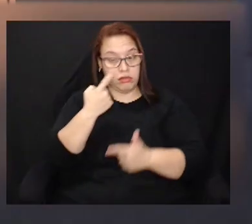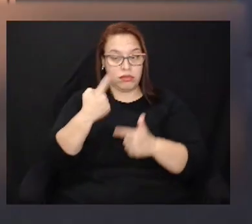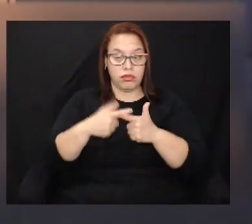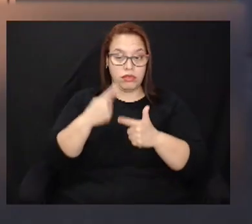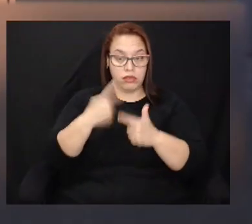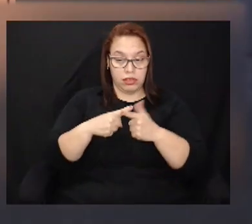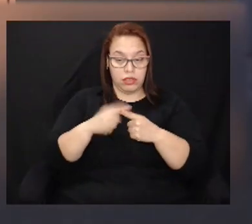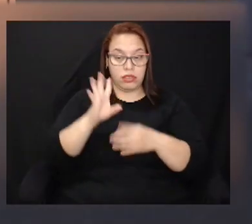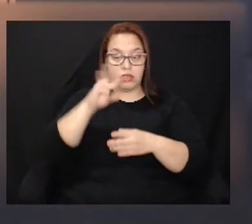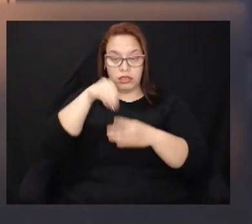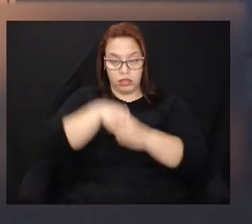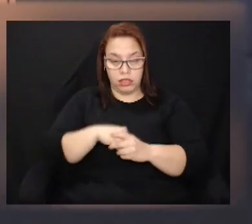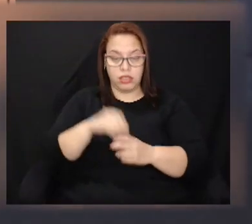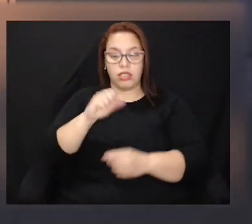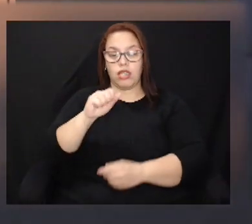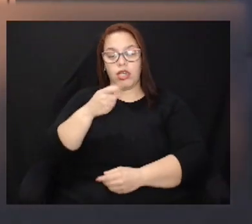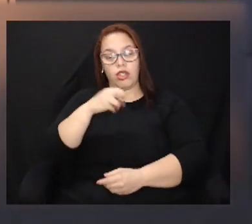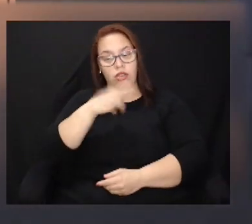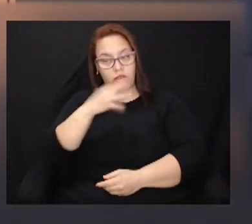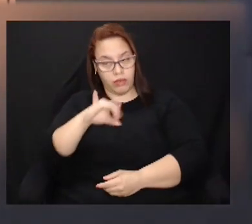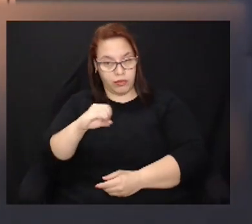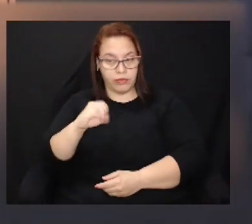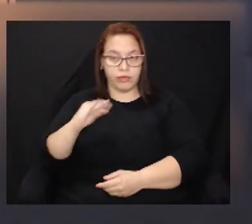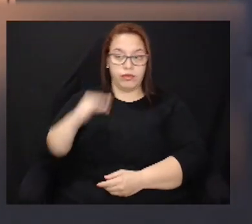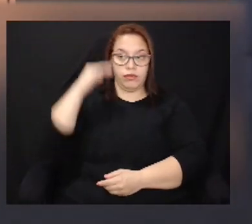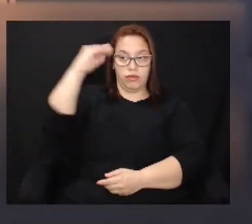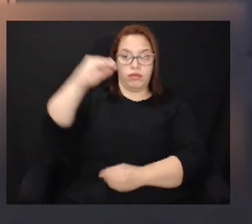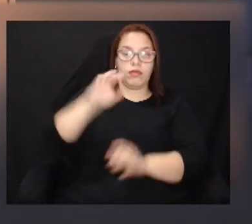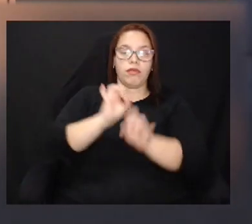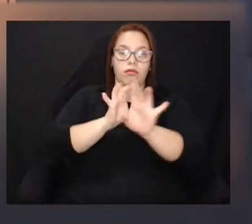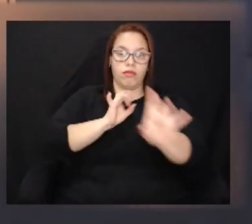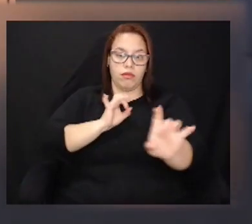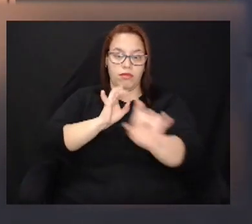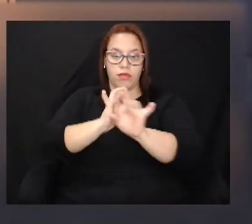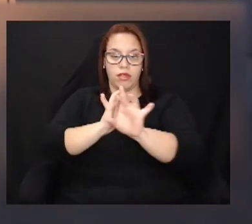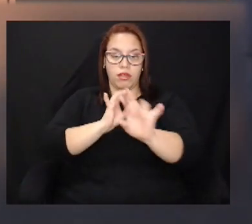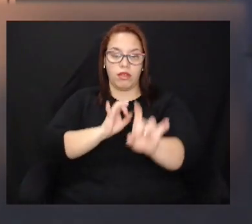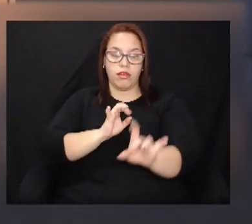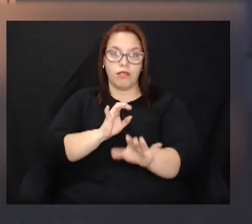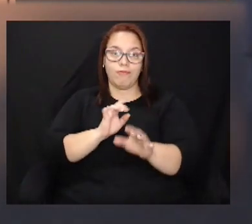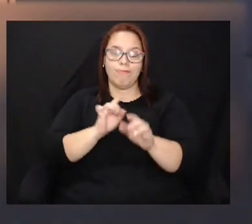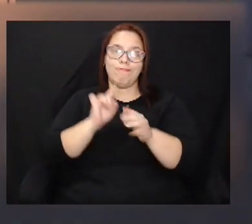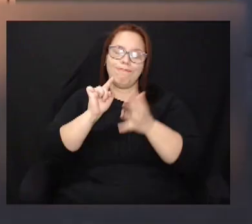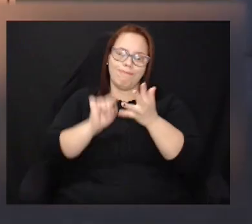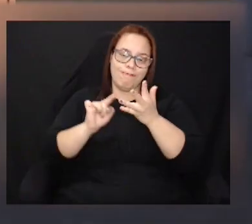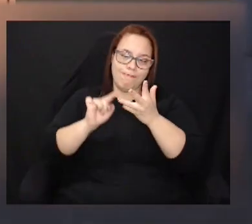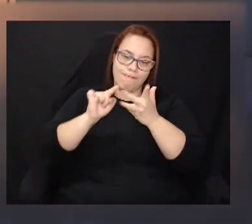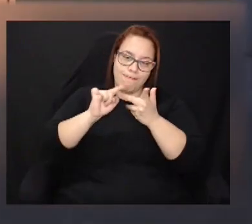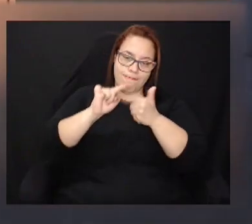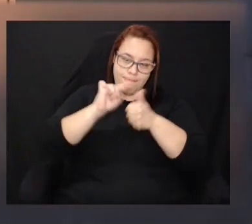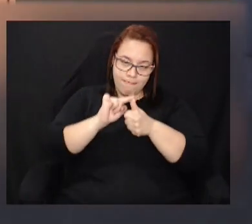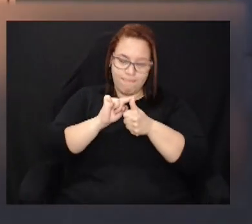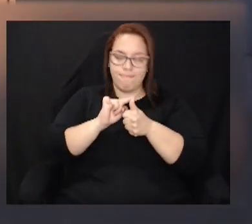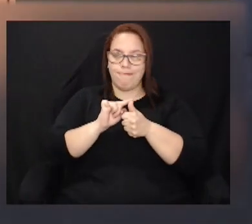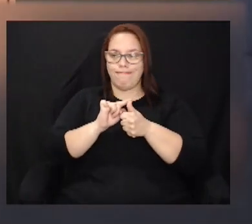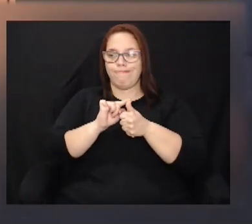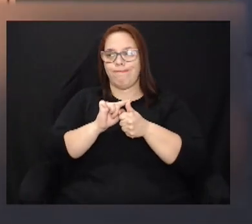da adultização no mundo virtual, a vertente, os objetivos acabam sendo